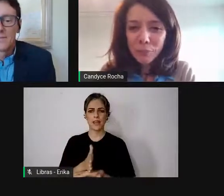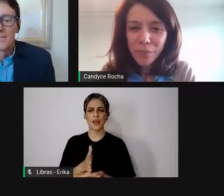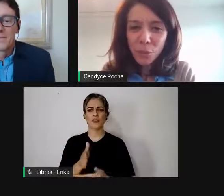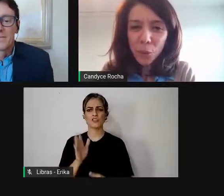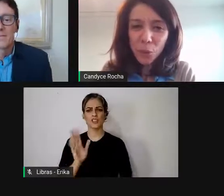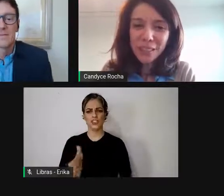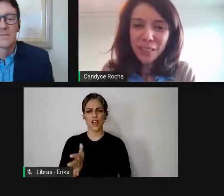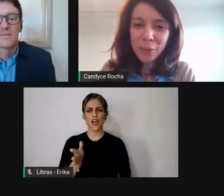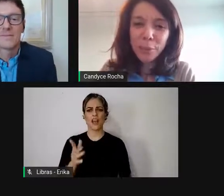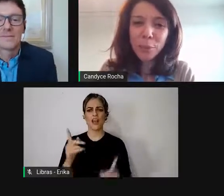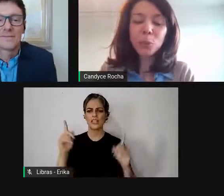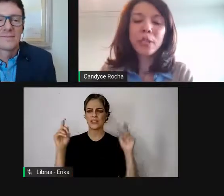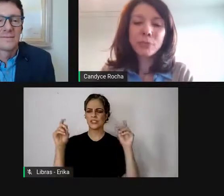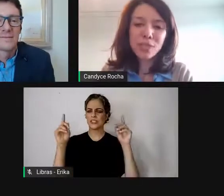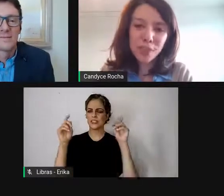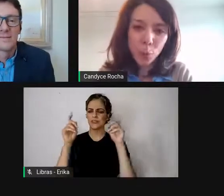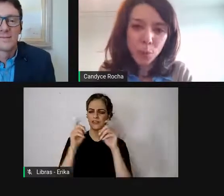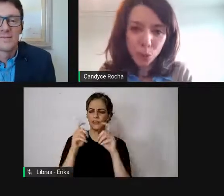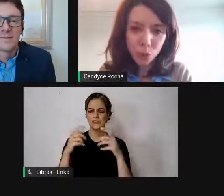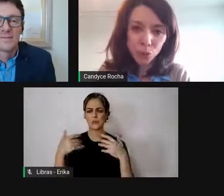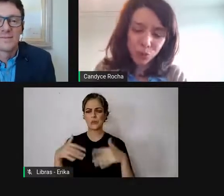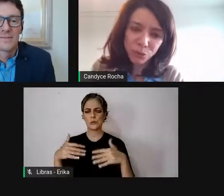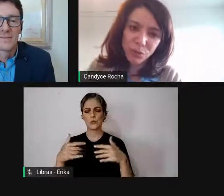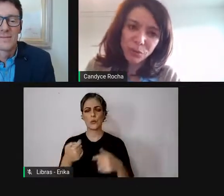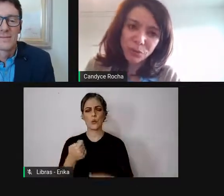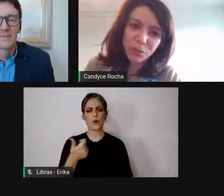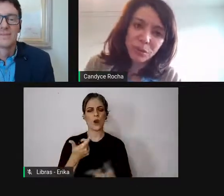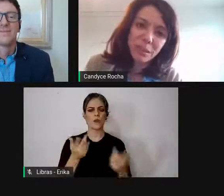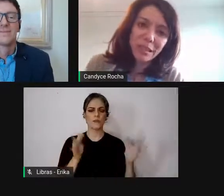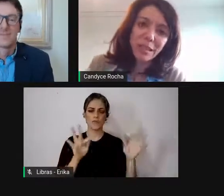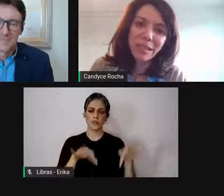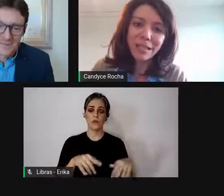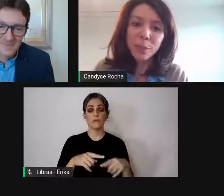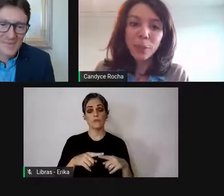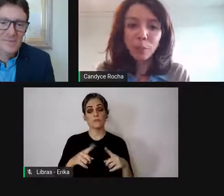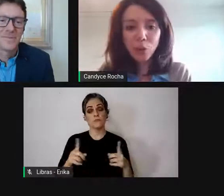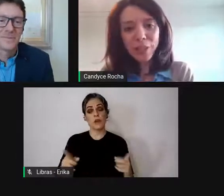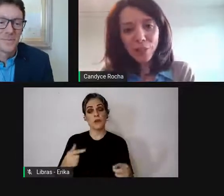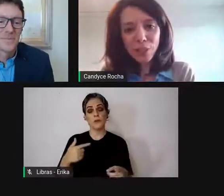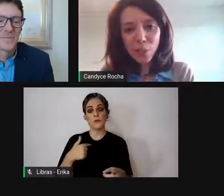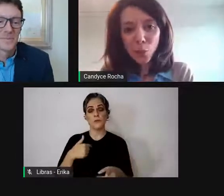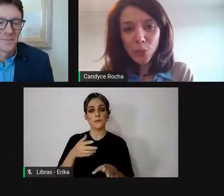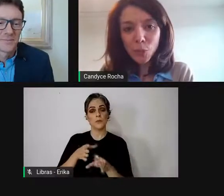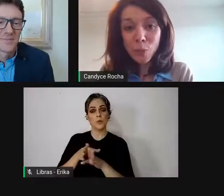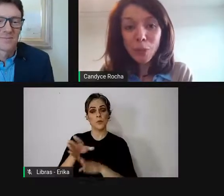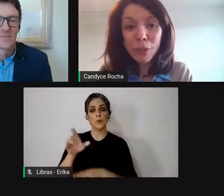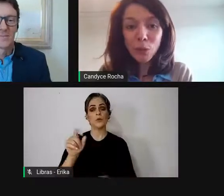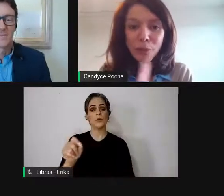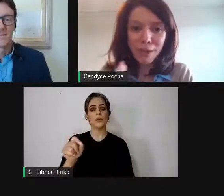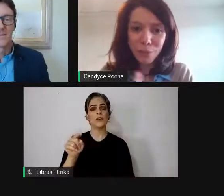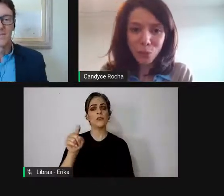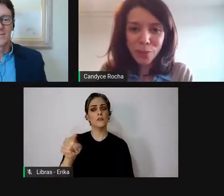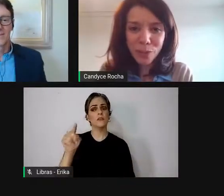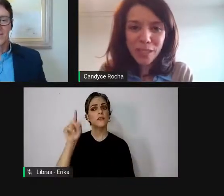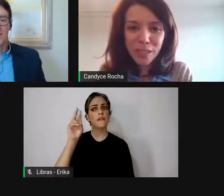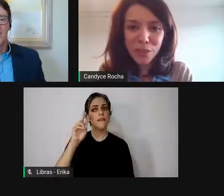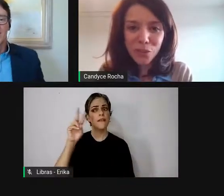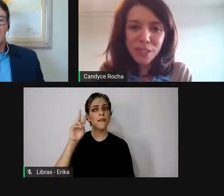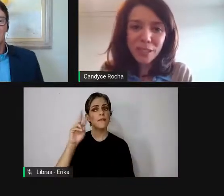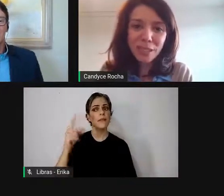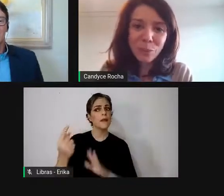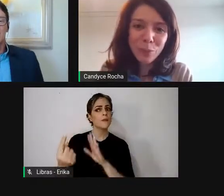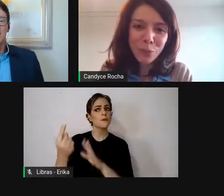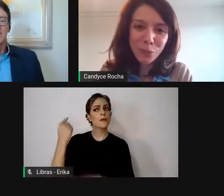encaminhando para o final. Então, o meu conselho é: lembra por que você começou. Né? Lembra por que você começou em